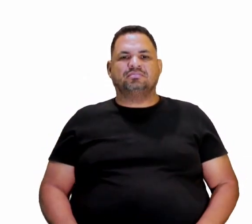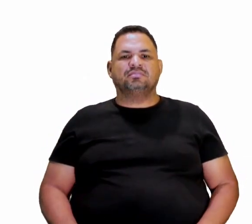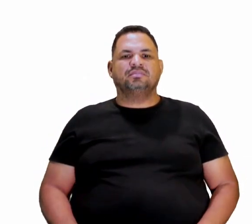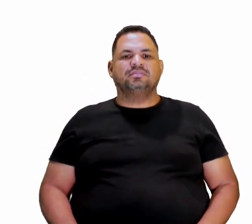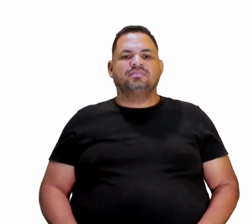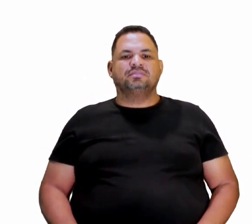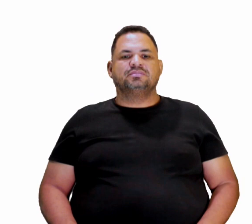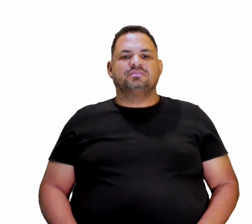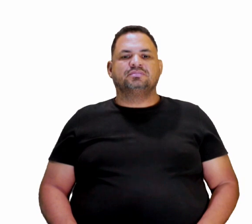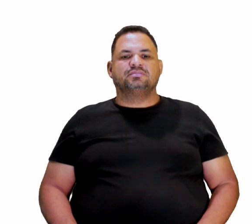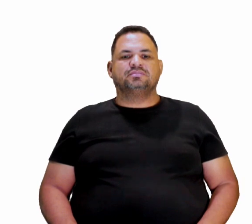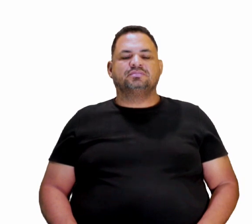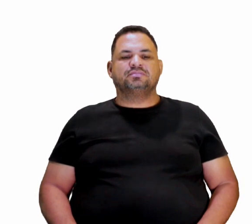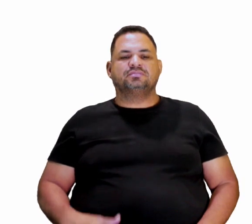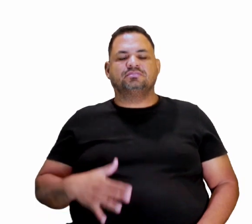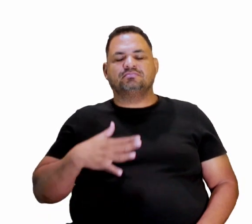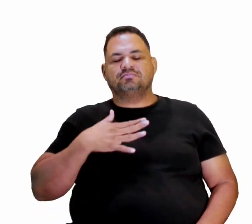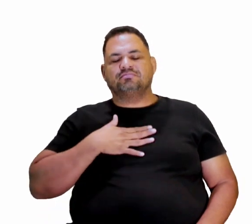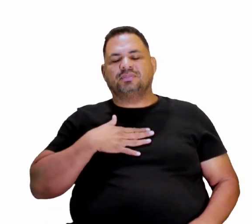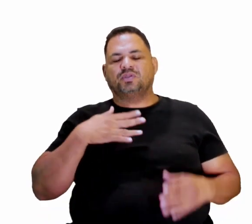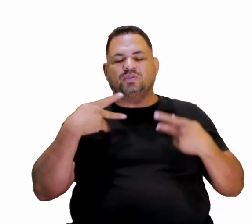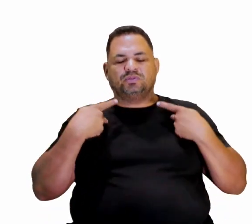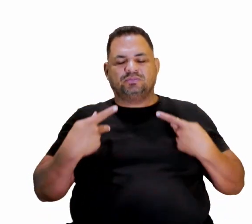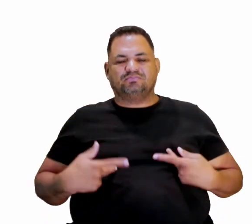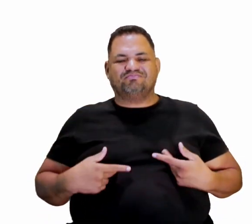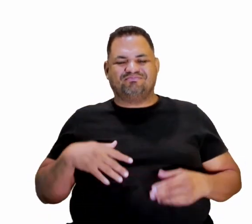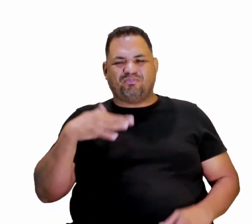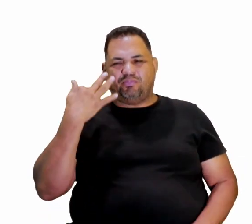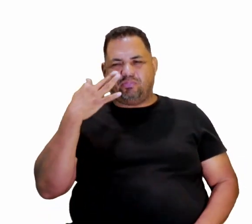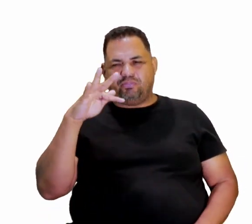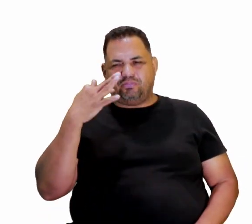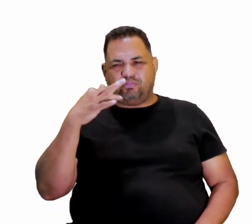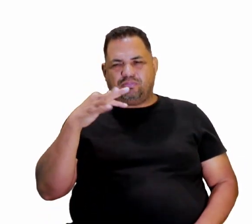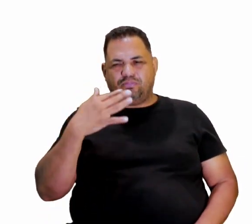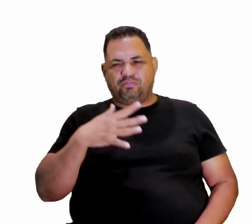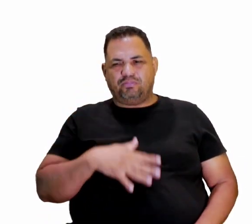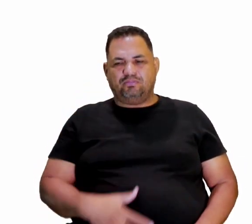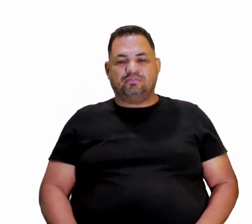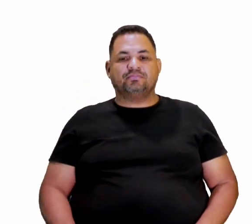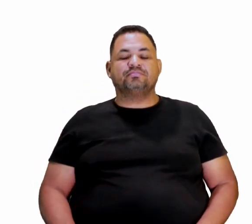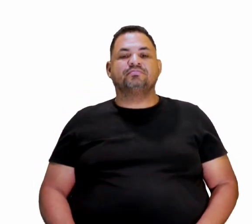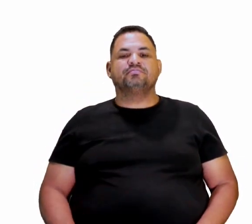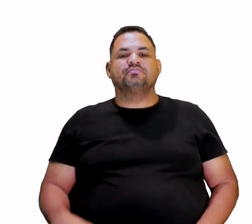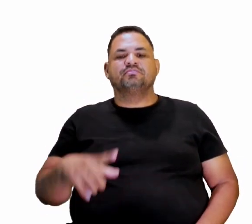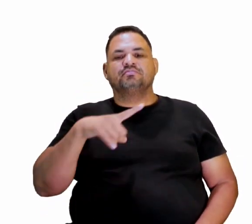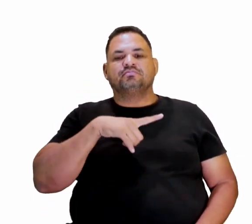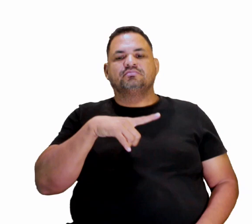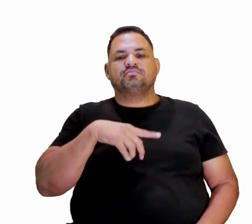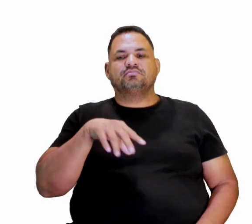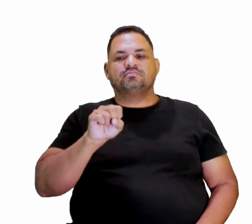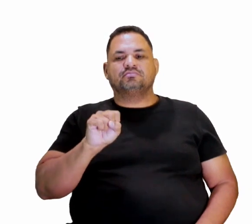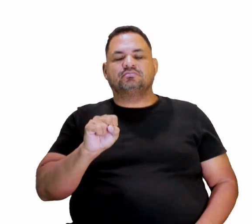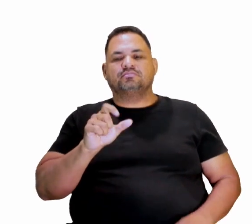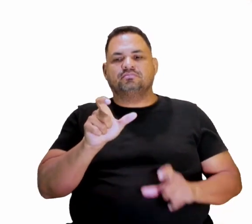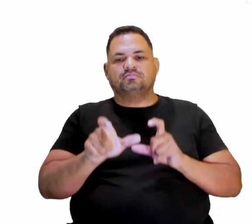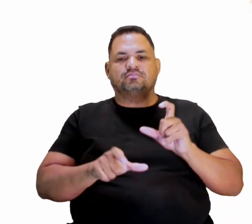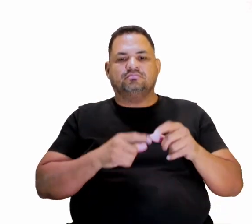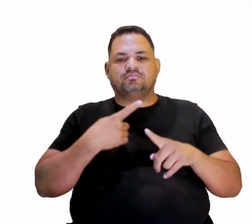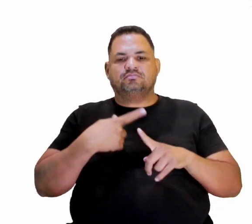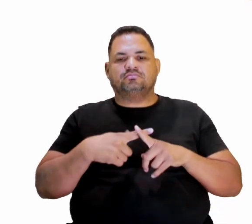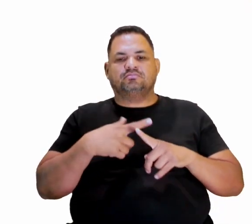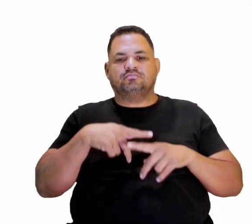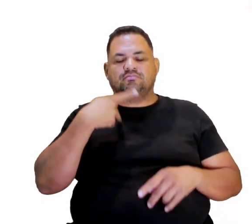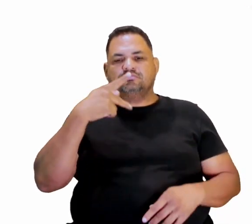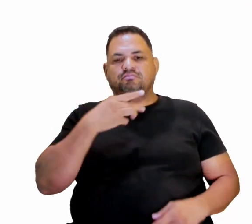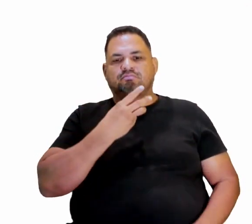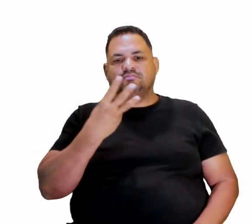very well. Meu corpo dói. My body aches. Que vem do verbo to ache. Tem esse S aqui, essa flexão, porque eu estou falando